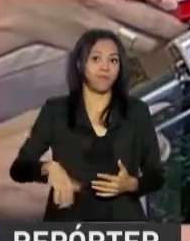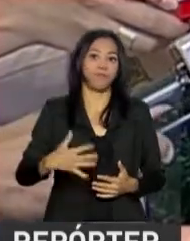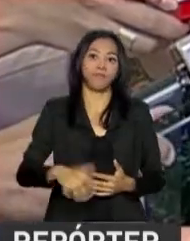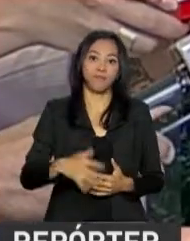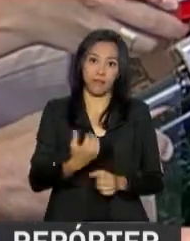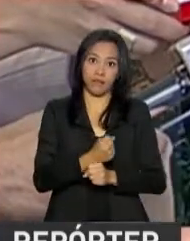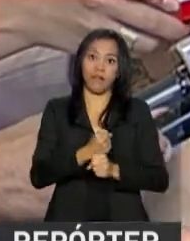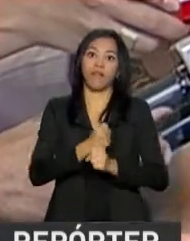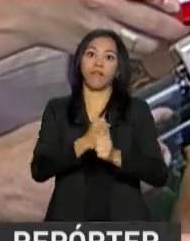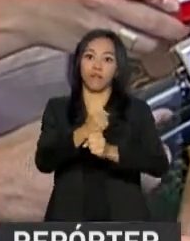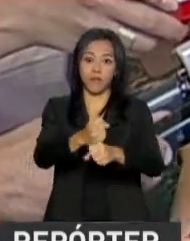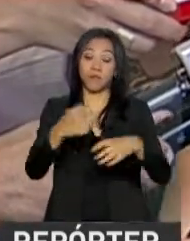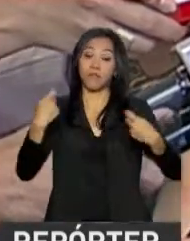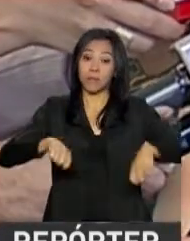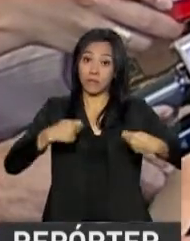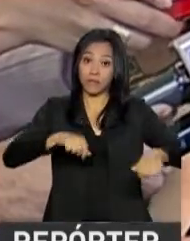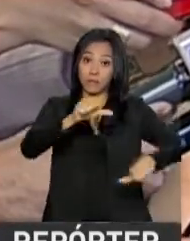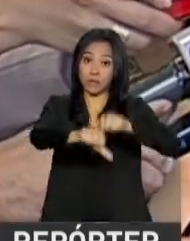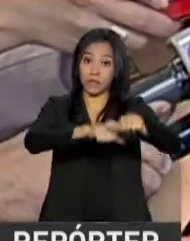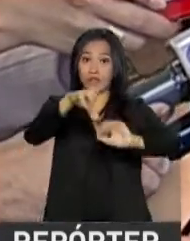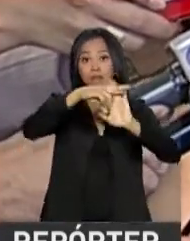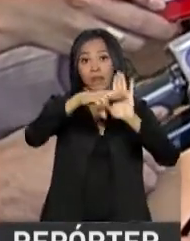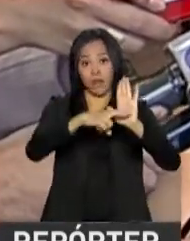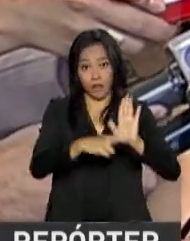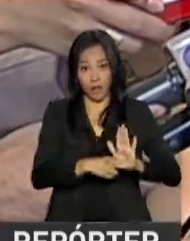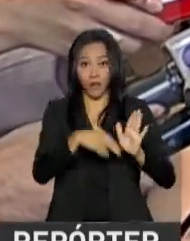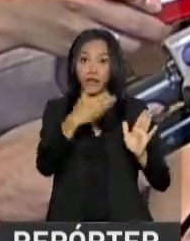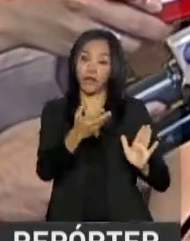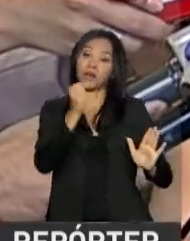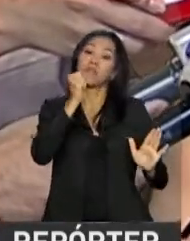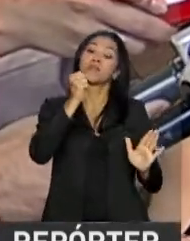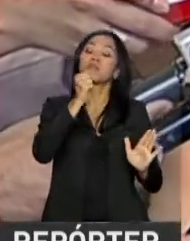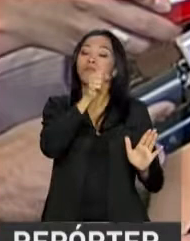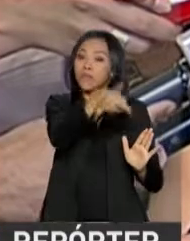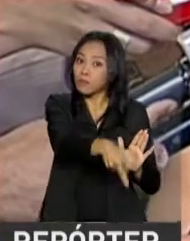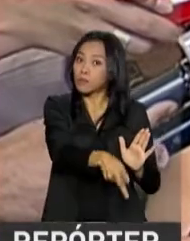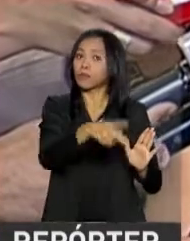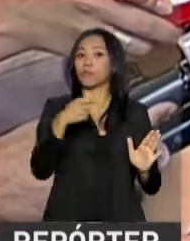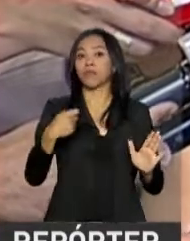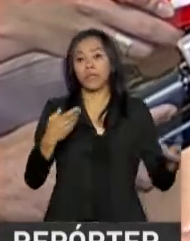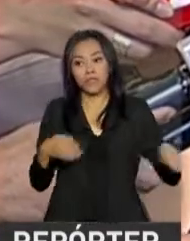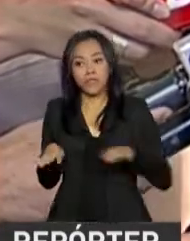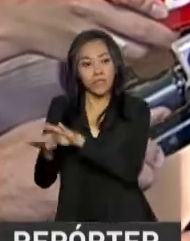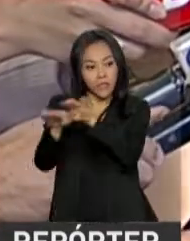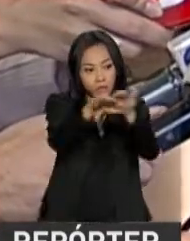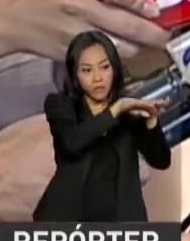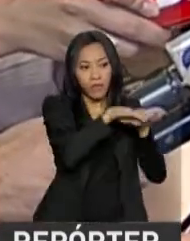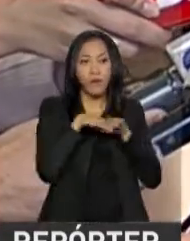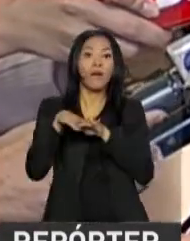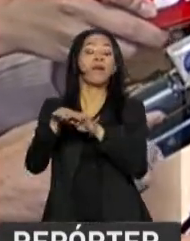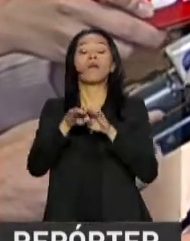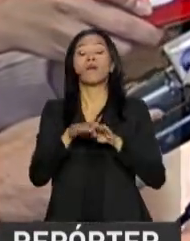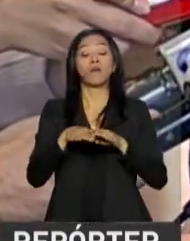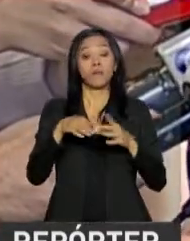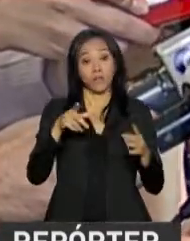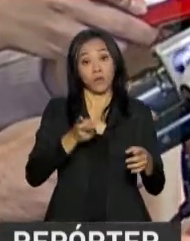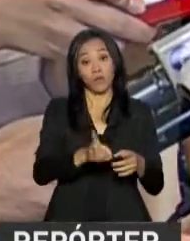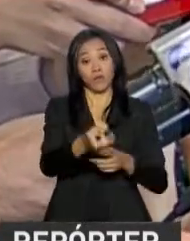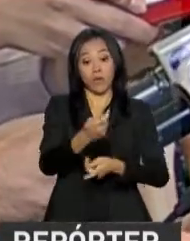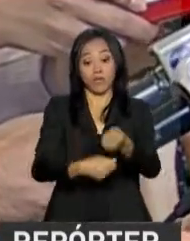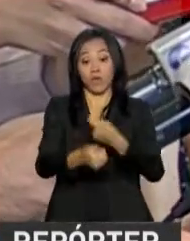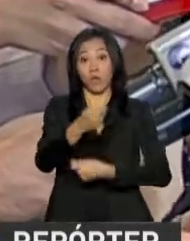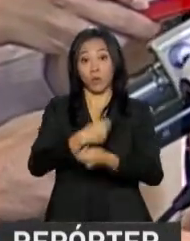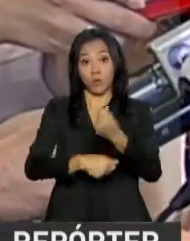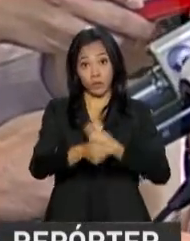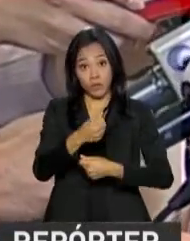fazer uma reforma da previdência para quebrar privilégios para dar tratamento iguais de modo igual e obter as economias por meio das pessoas